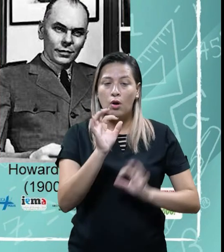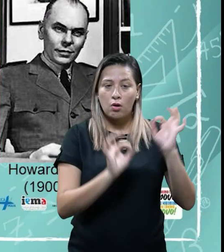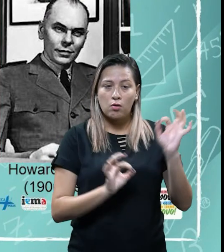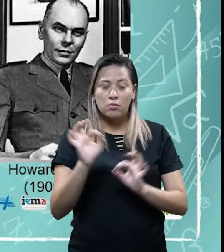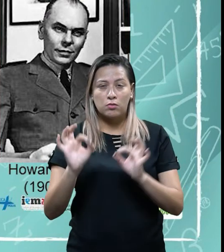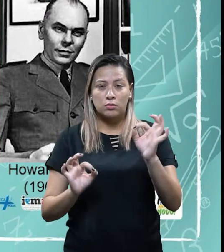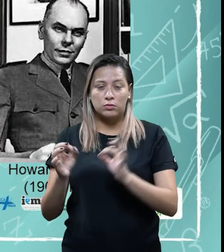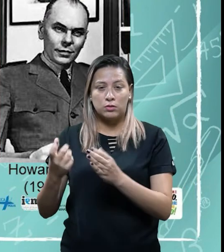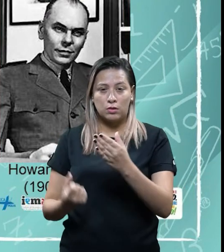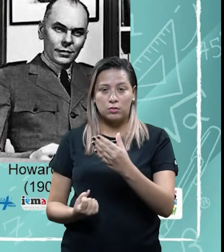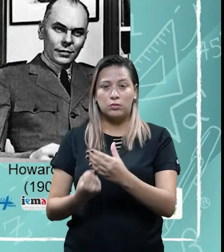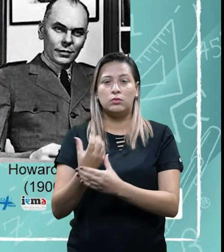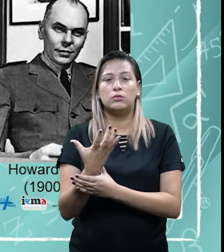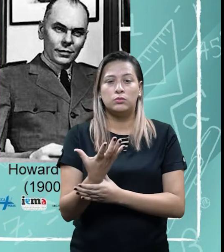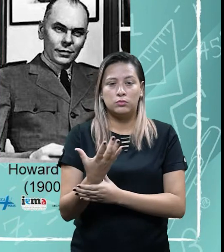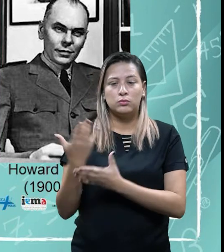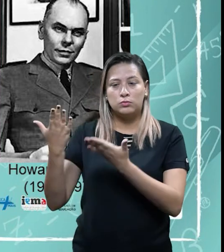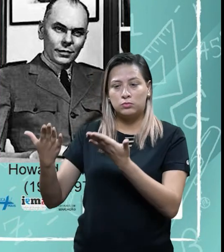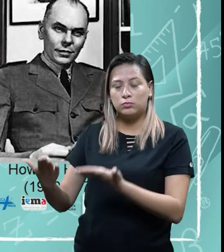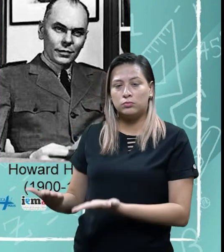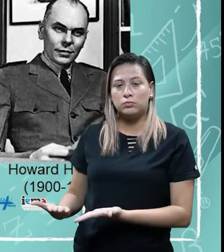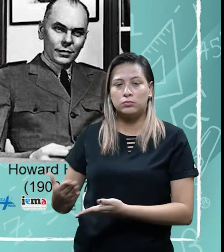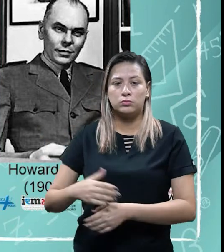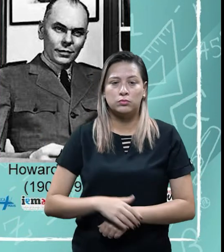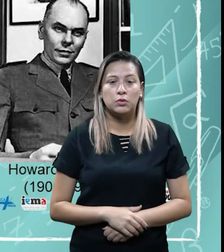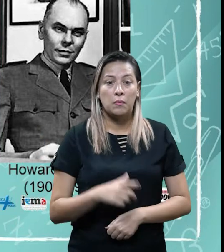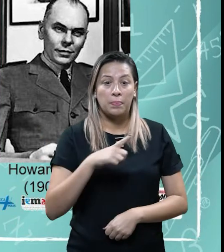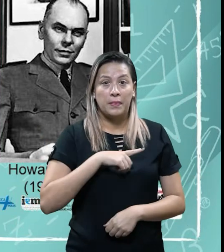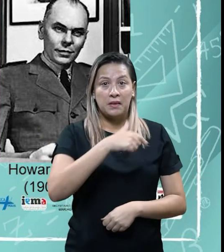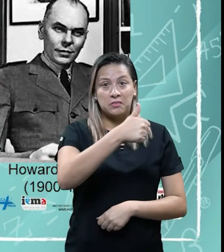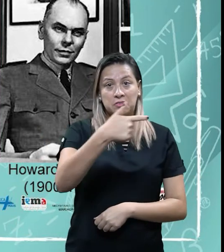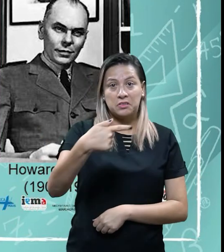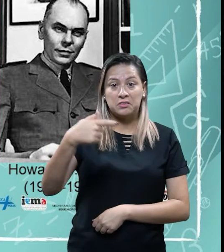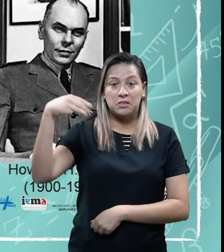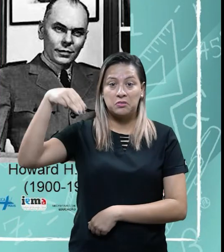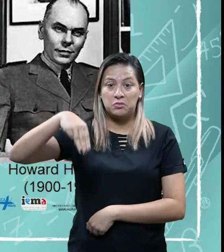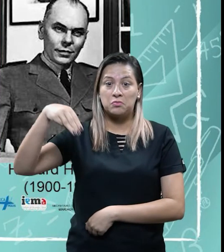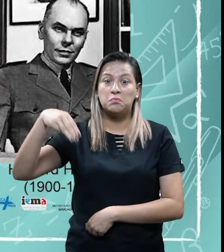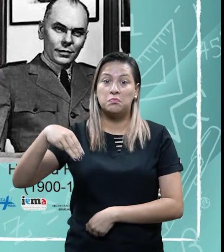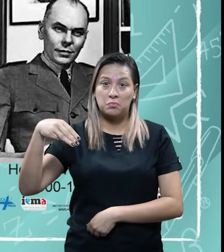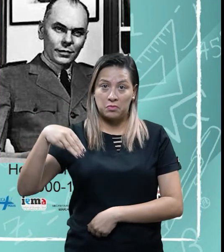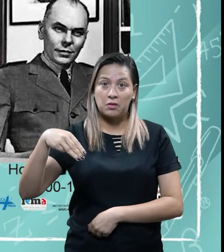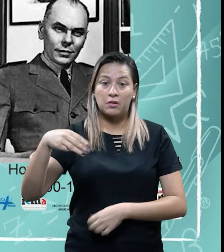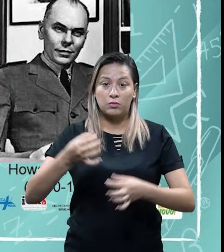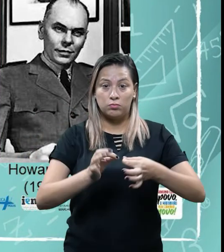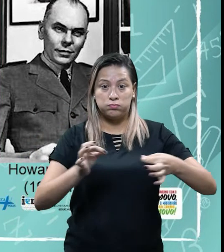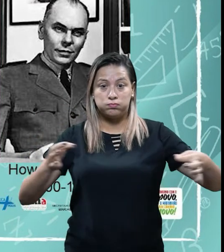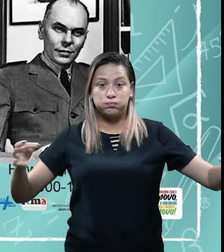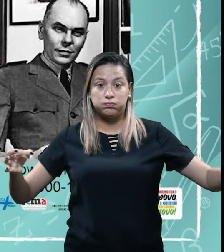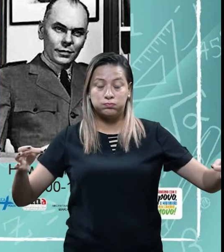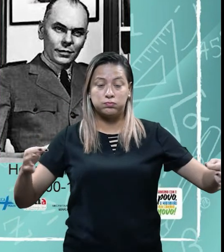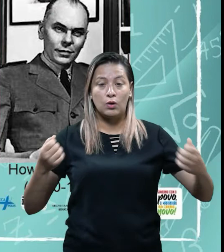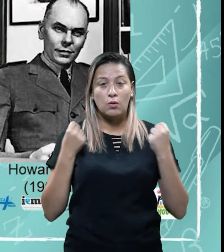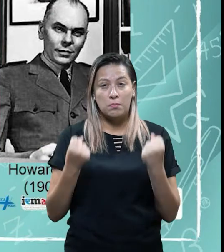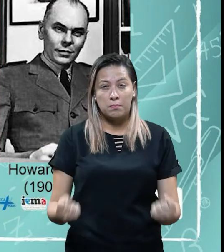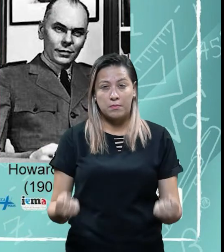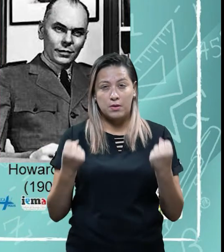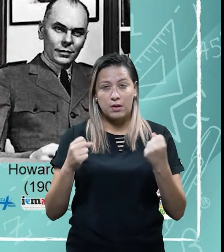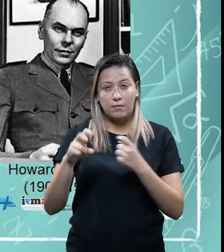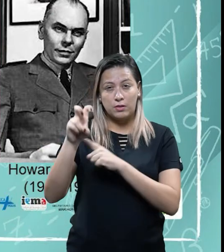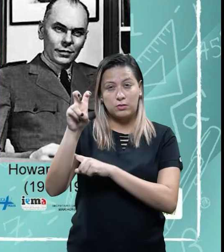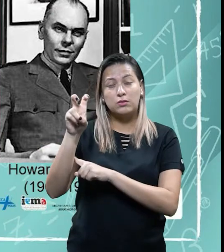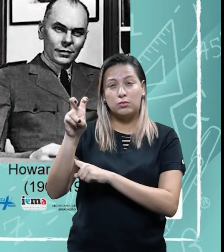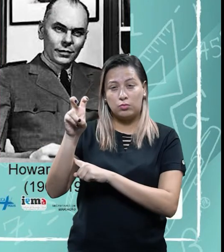Harvard IBM. Essa máquina possuía 17 metros e pesava 5 toneladas. Tá? Aqui a imagem é